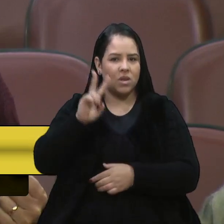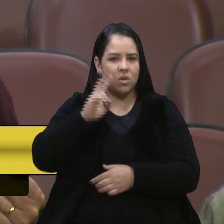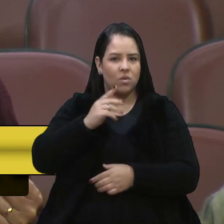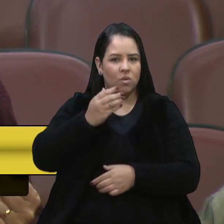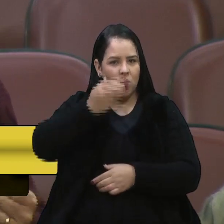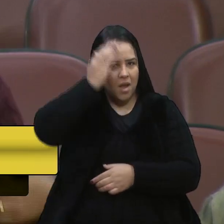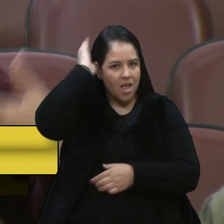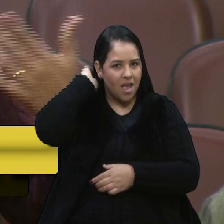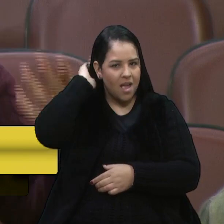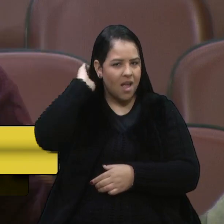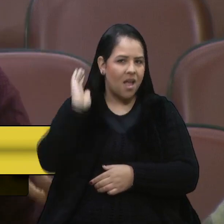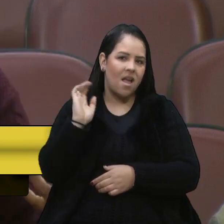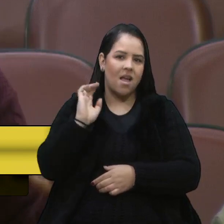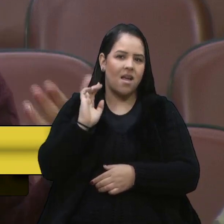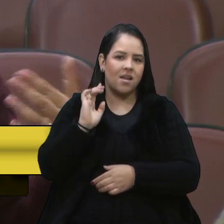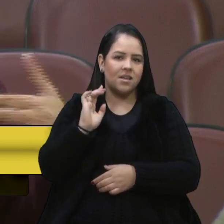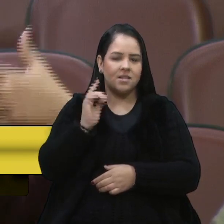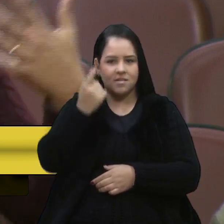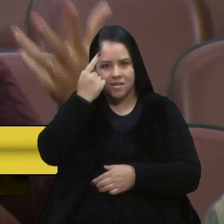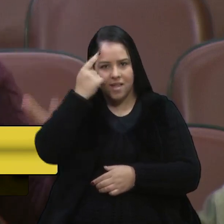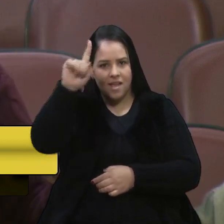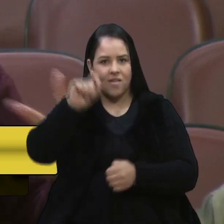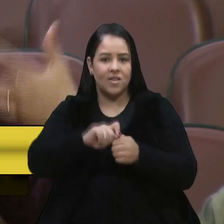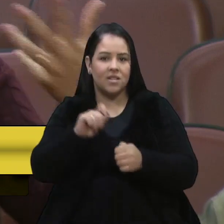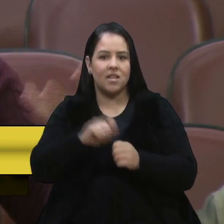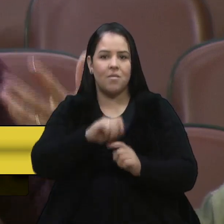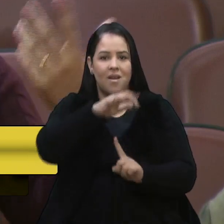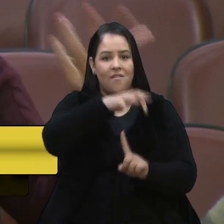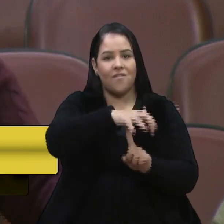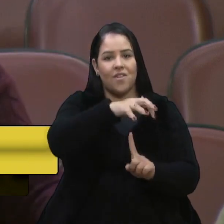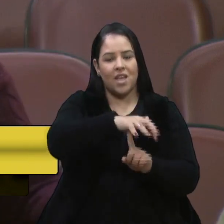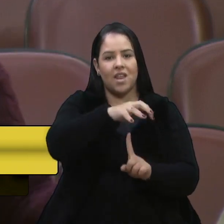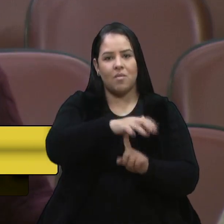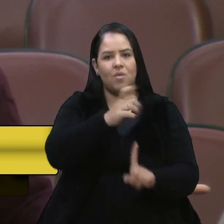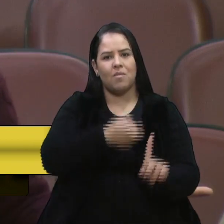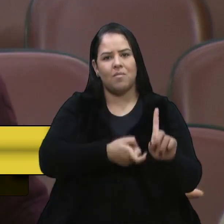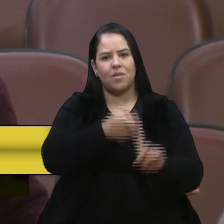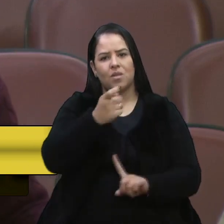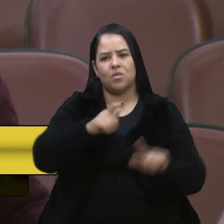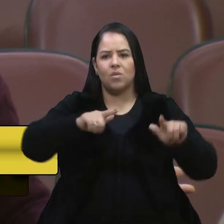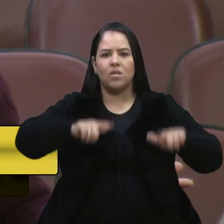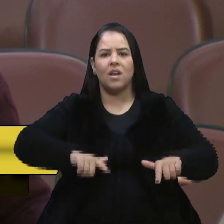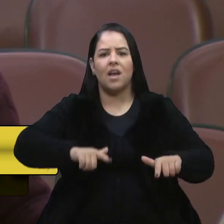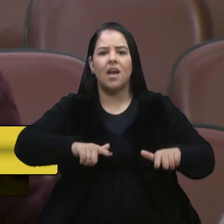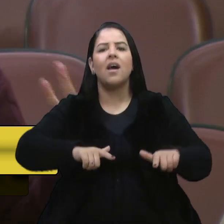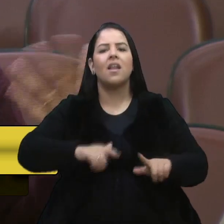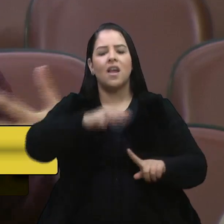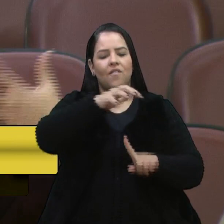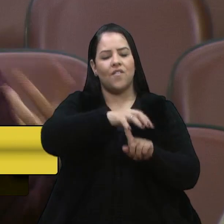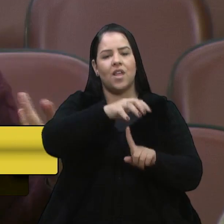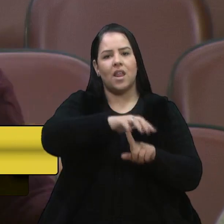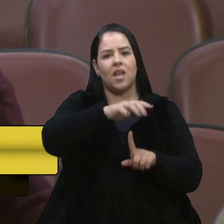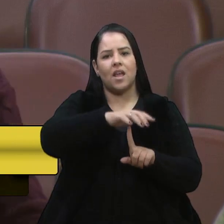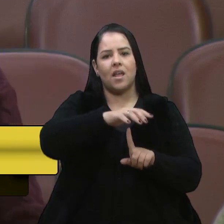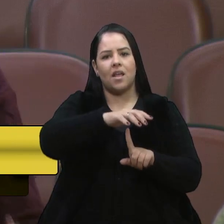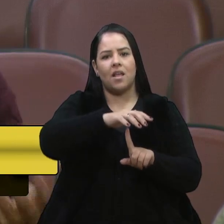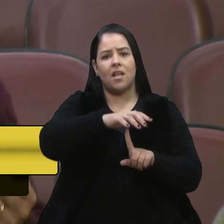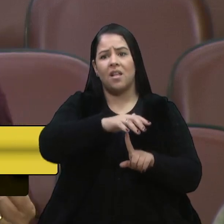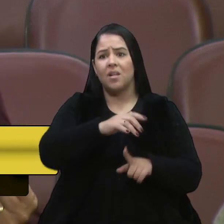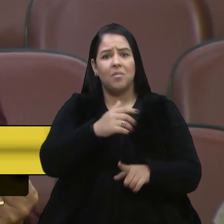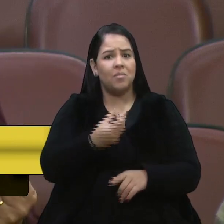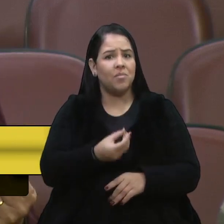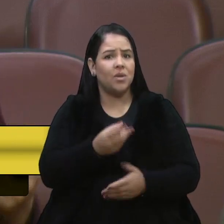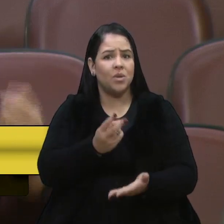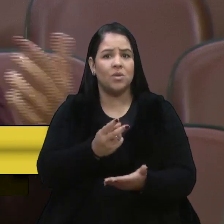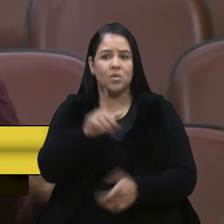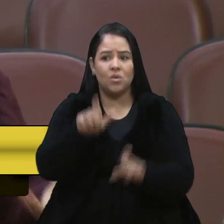era fazer uma feira por mês na Praça das Feiras, o que não ia resolver. As pessoas estão sobrevivendo ali na rua,